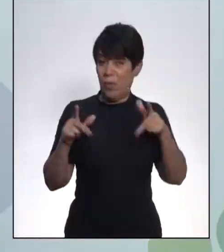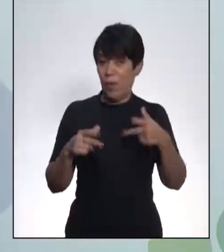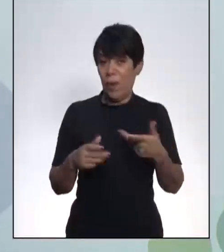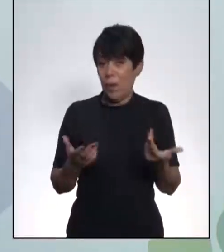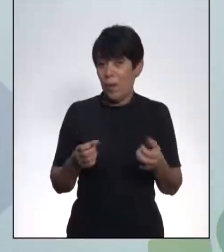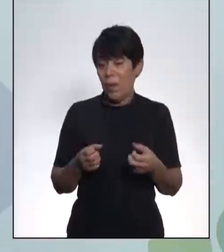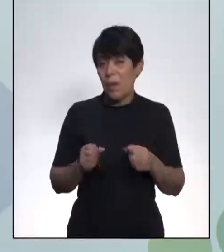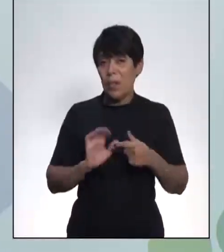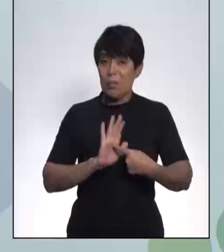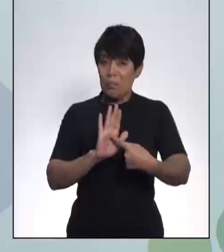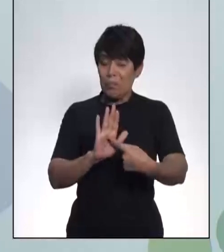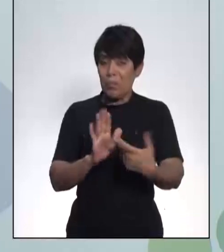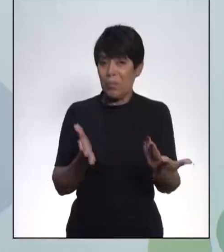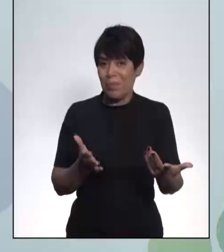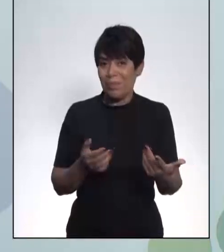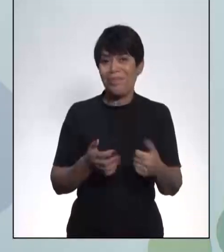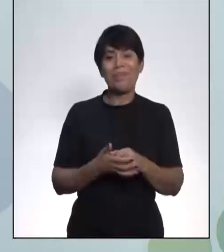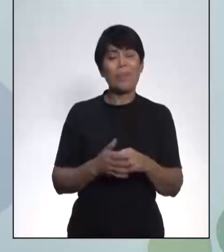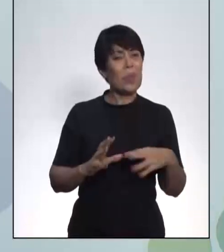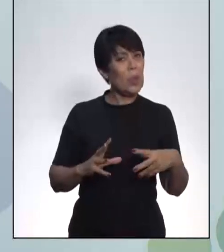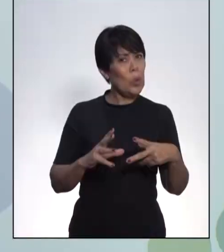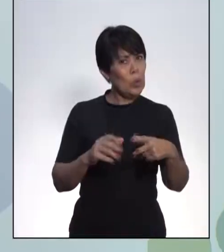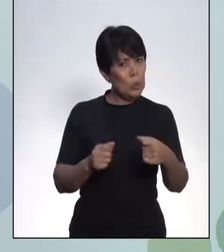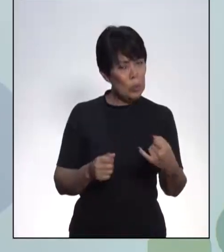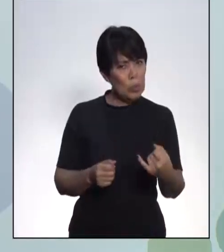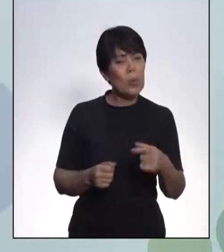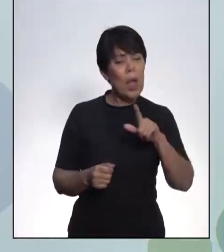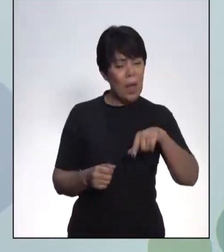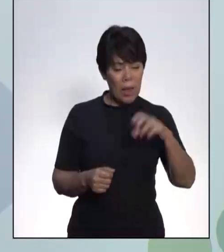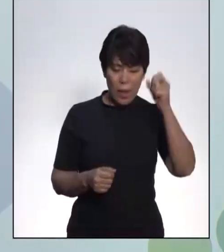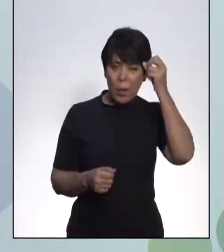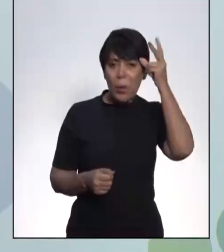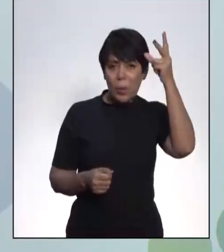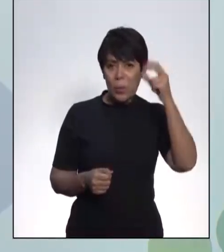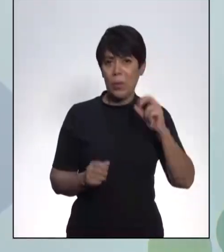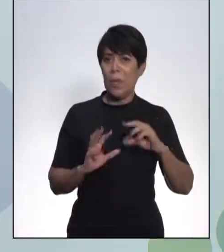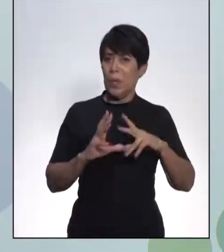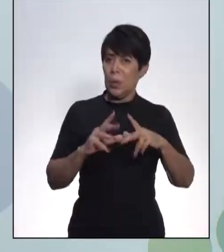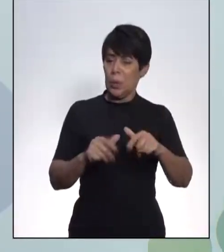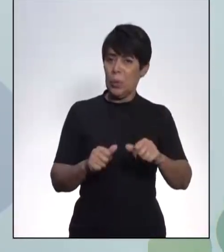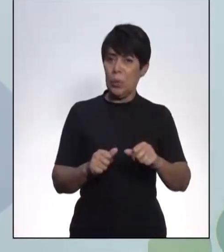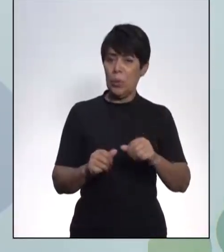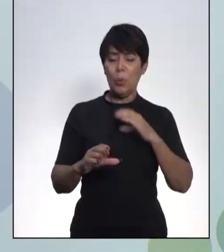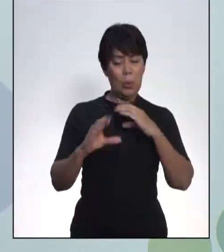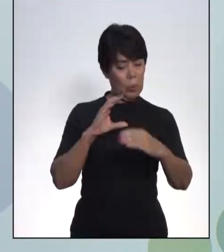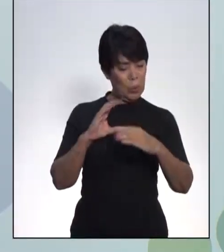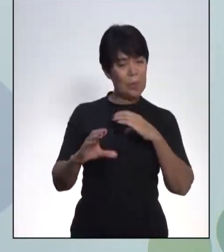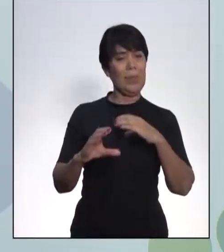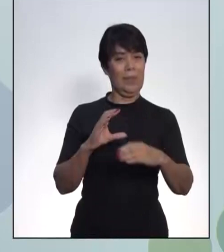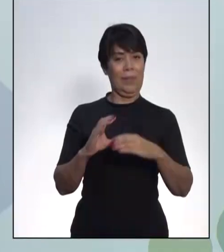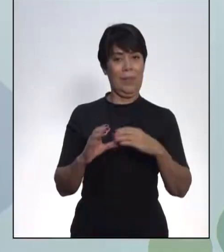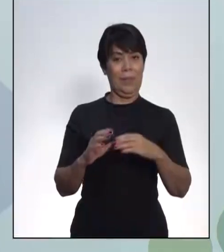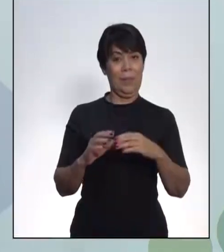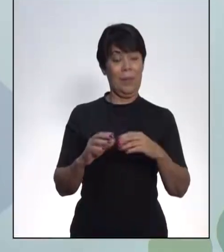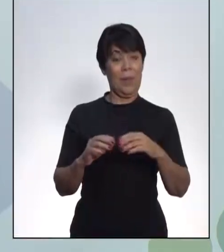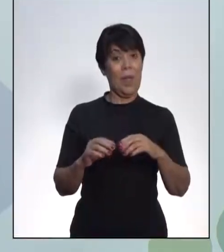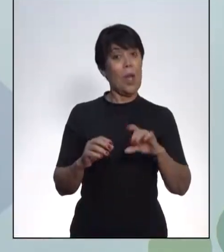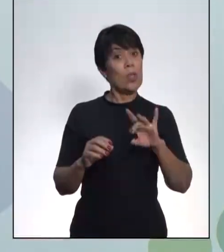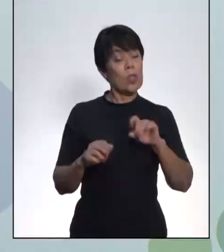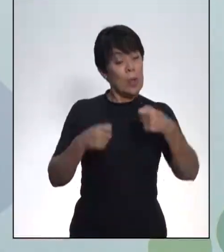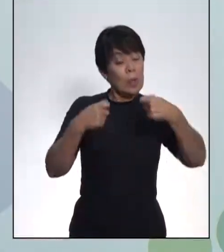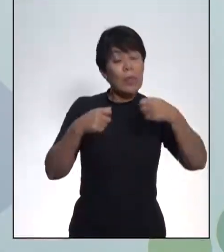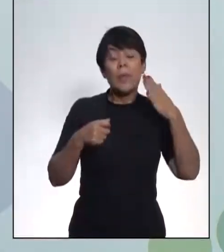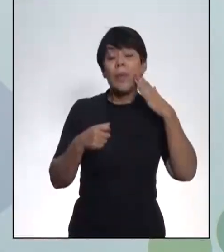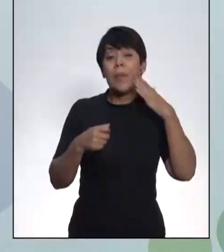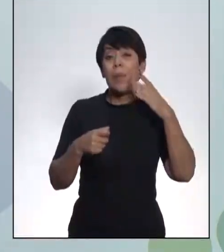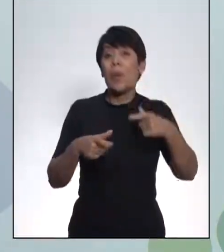linguagem. Tudo vale. Tudo é cultura, tudo é comunicação. O que a gente tem que fazer é saber onde a gente está.